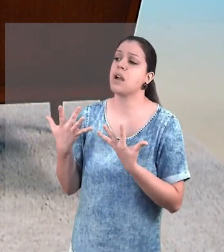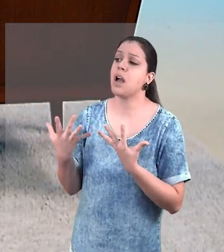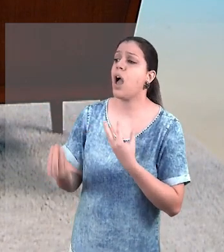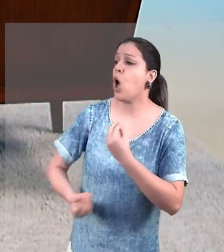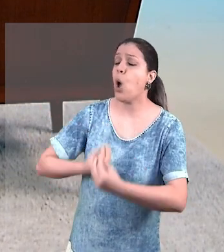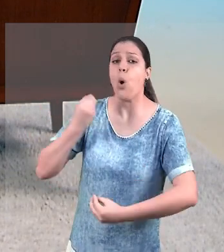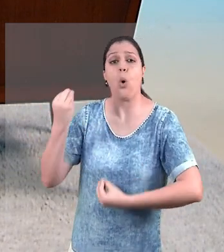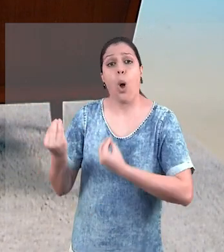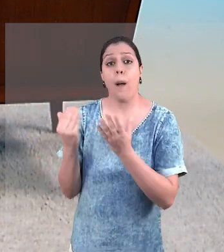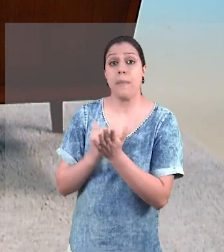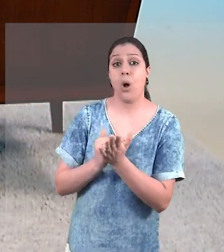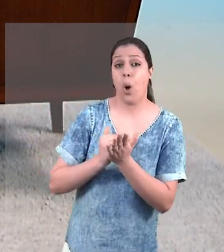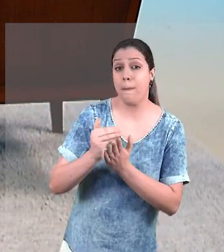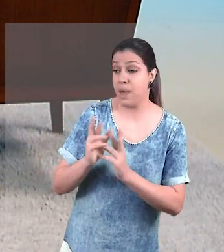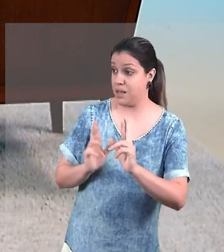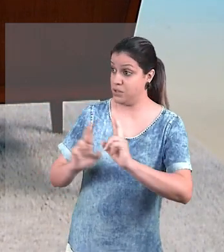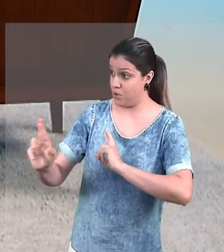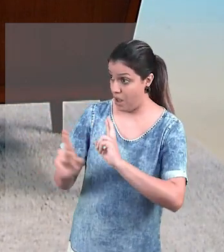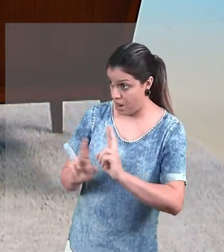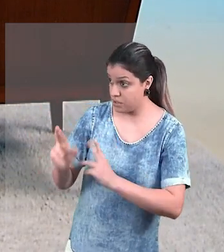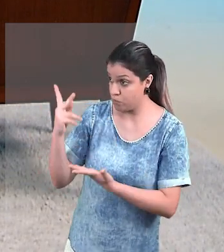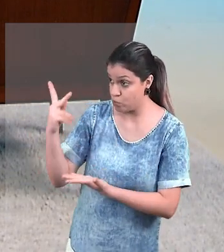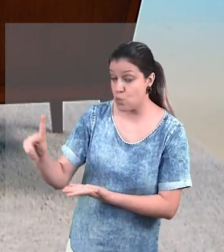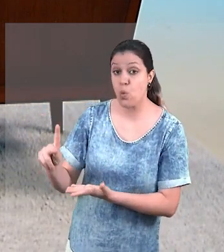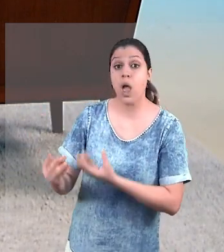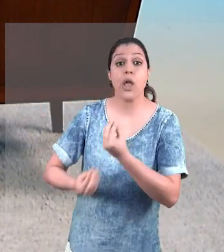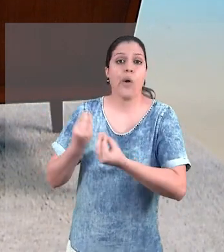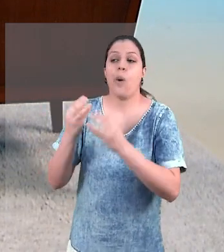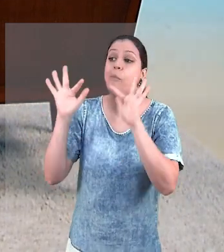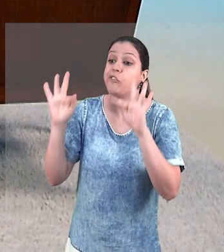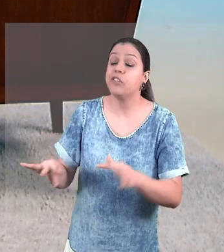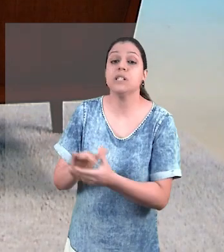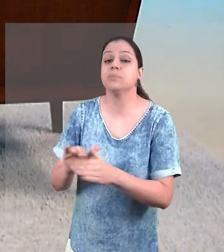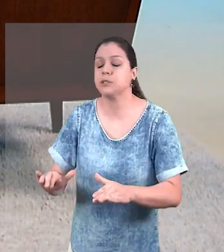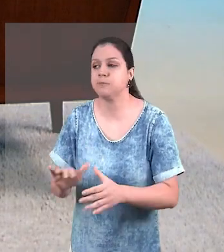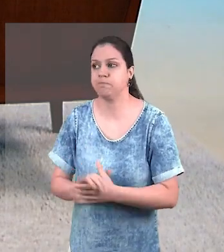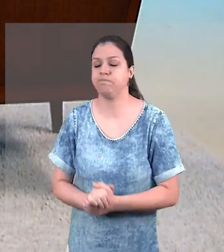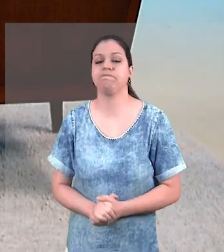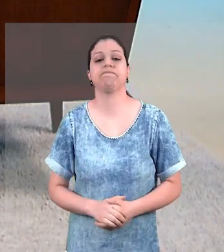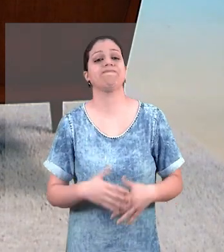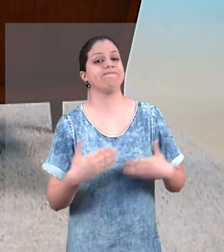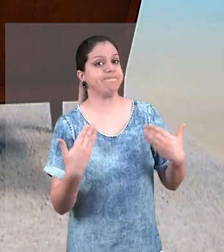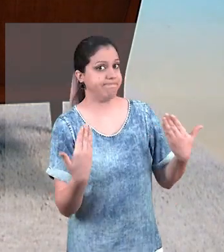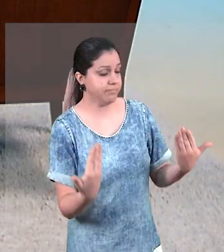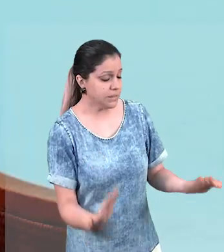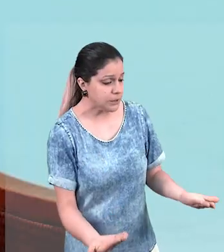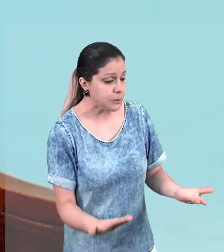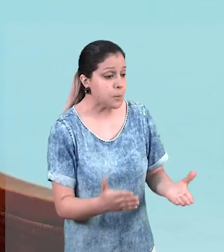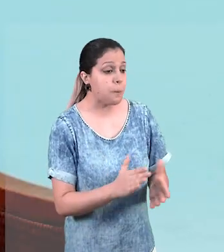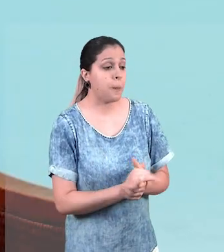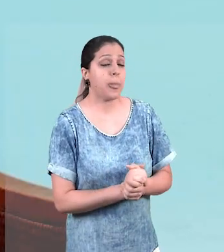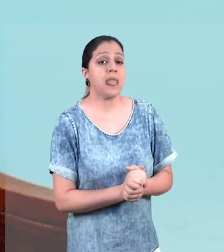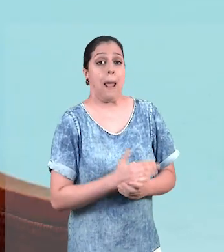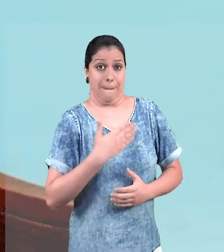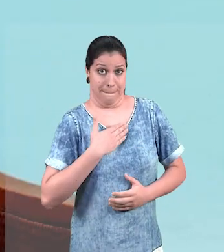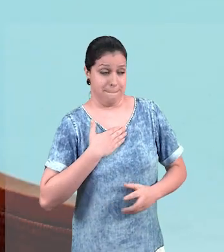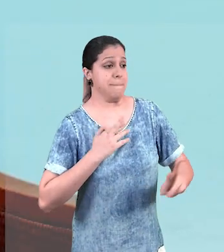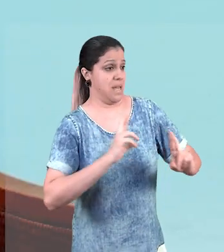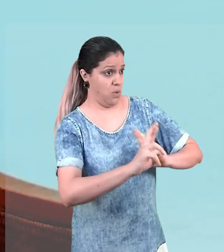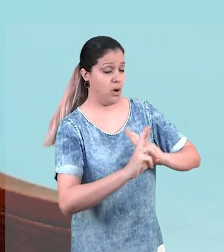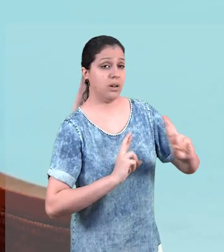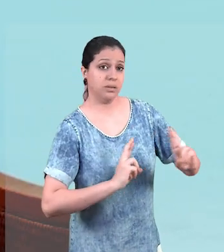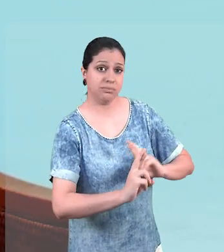pouquinho pra gente como é que foi o início dessa relação sua e como é que ela terminou. Sim,